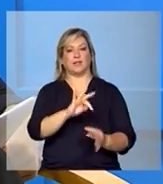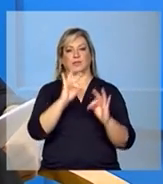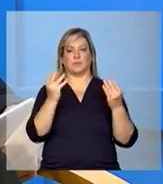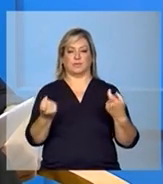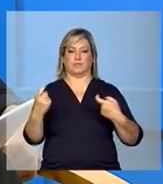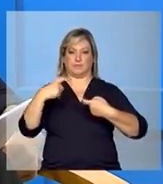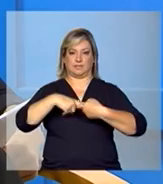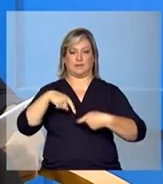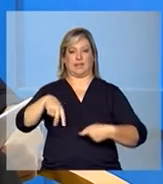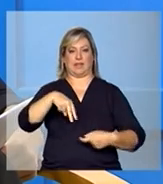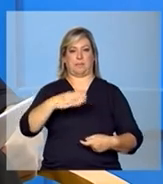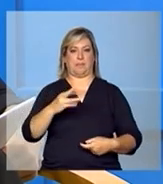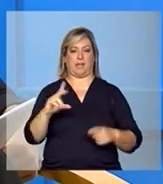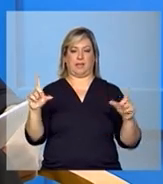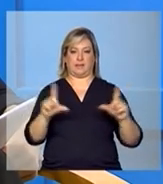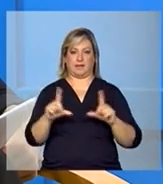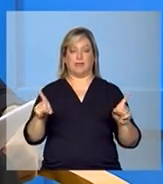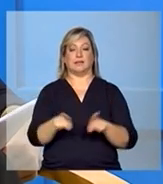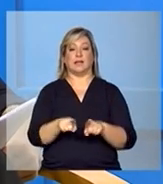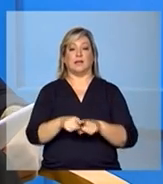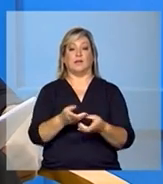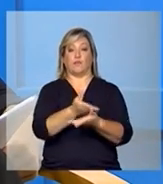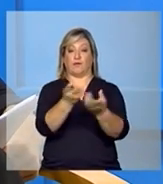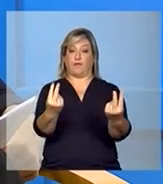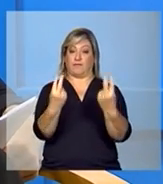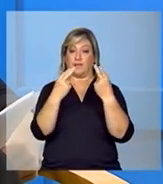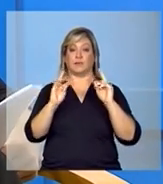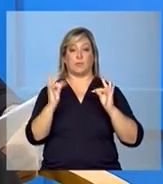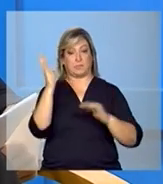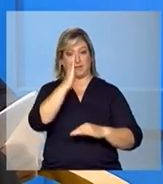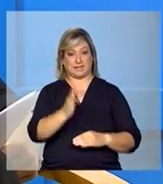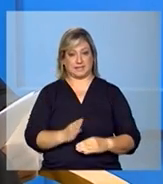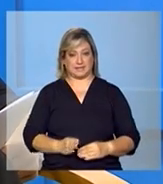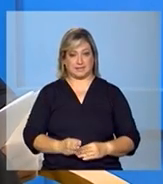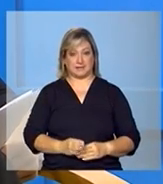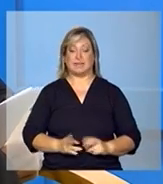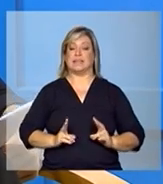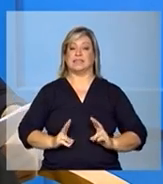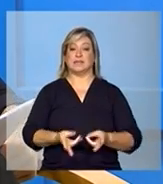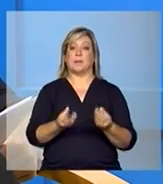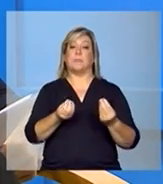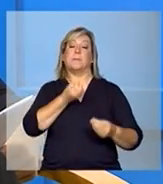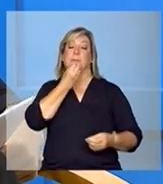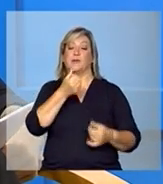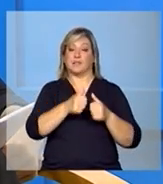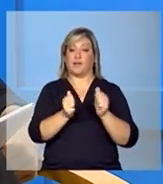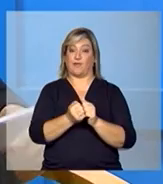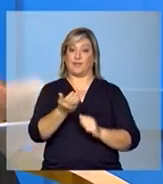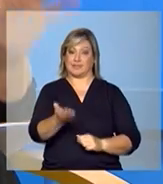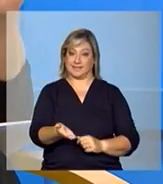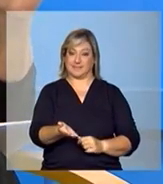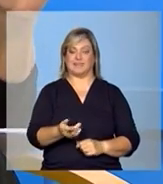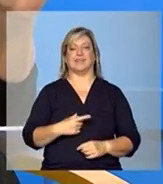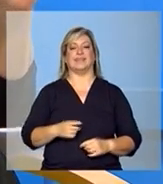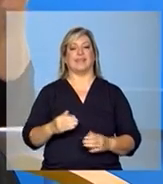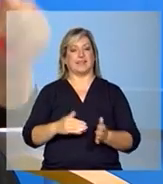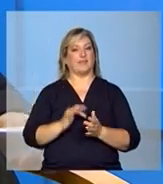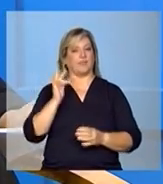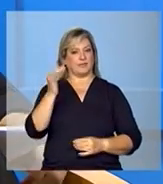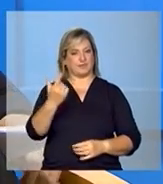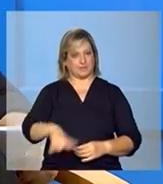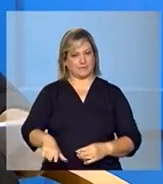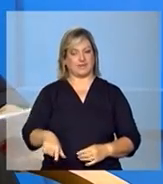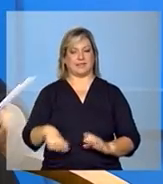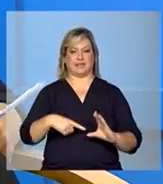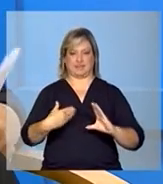a TV NBR e a sua audiência em todo o Brasil é sempre muito bom estar com você até a próxima